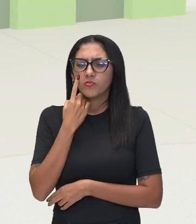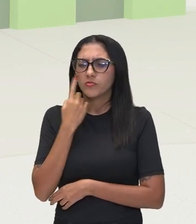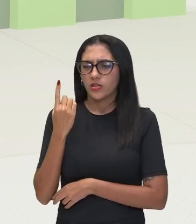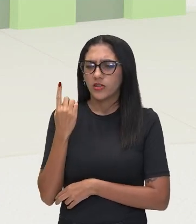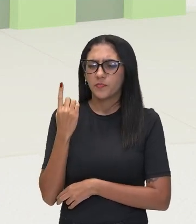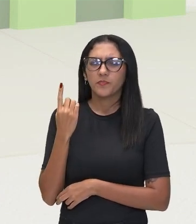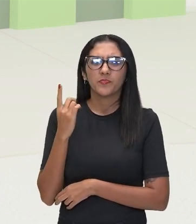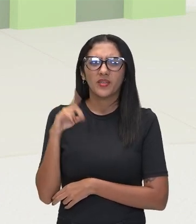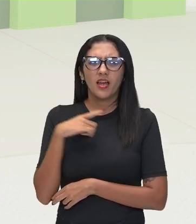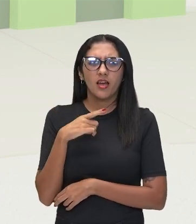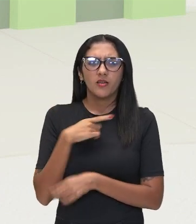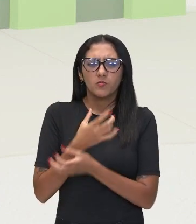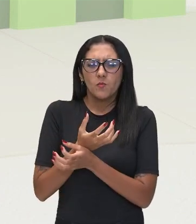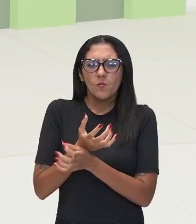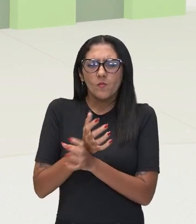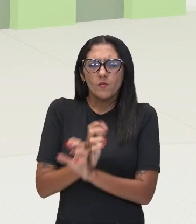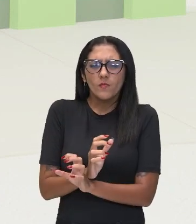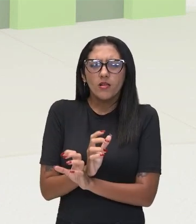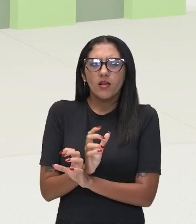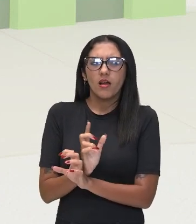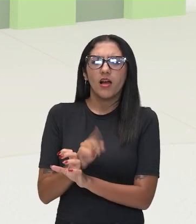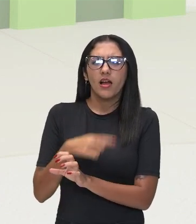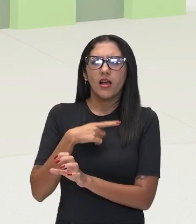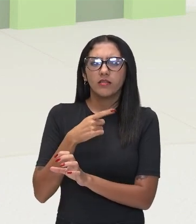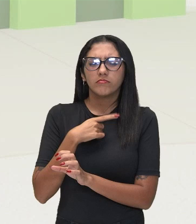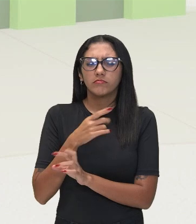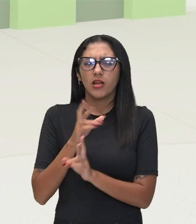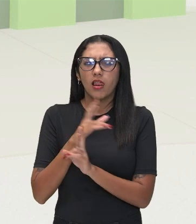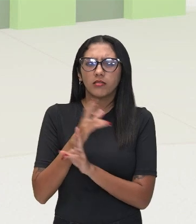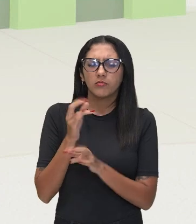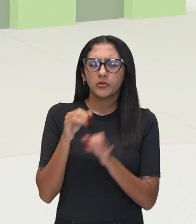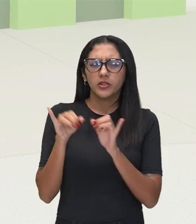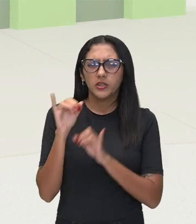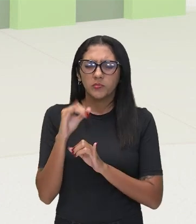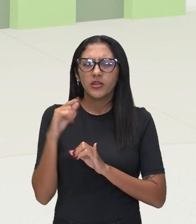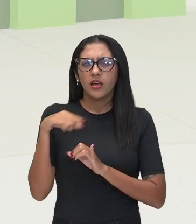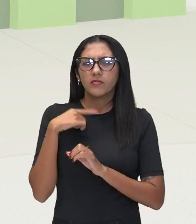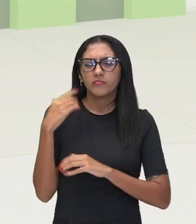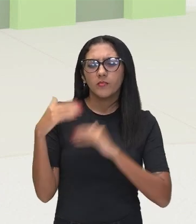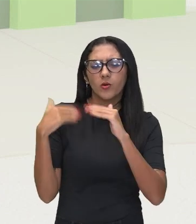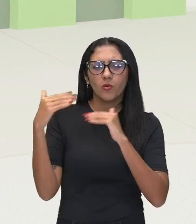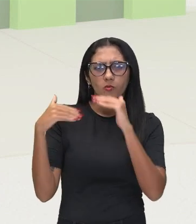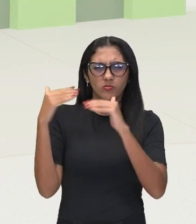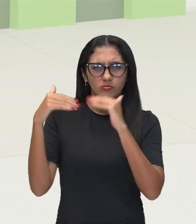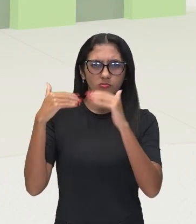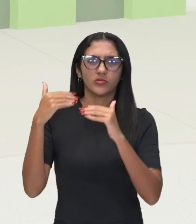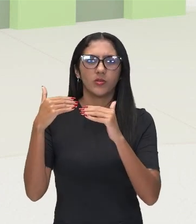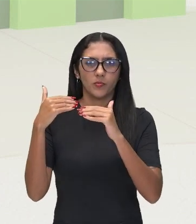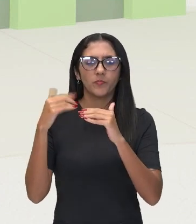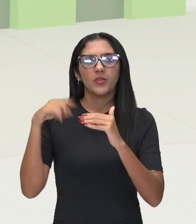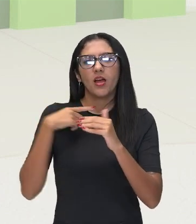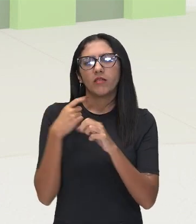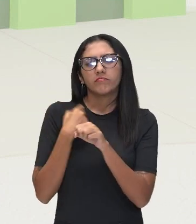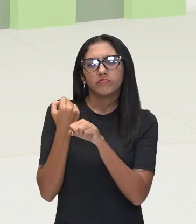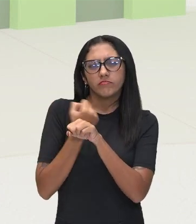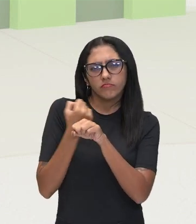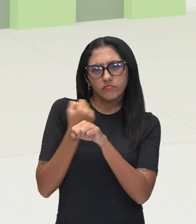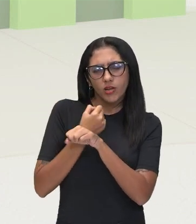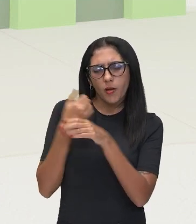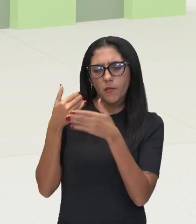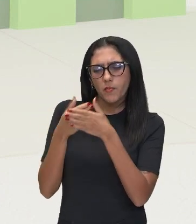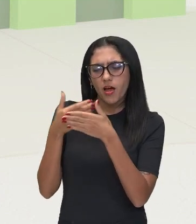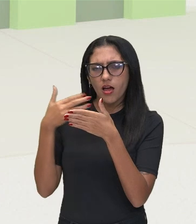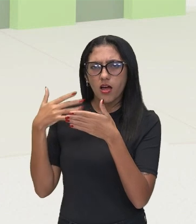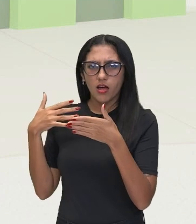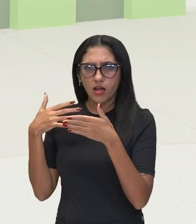Um fóssil, ele foi fruto de processos biológicos. A evolução, ela vem aí no nosso dia